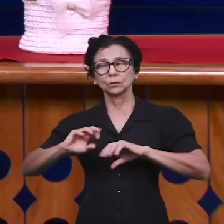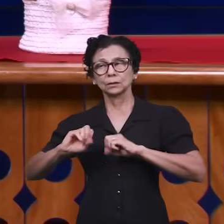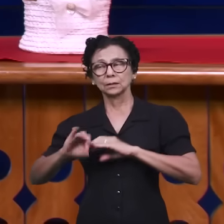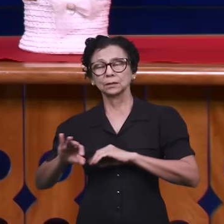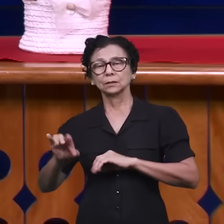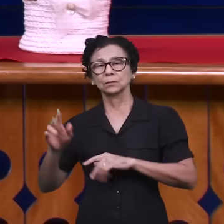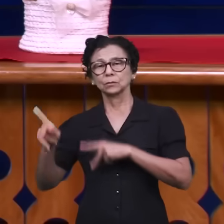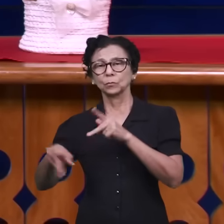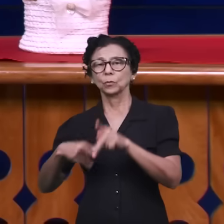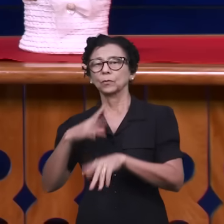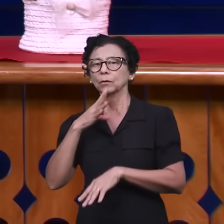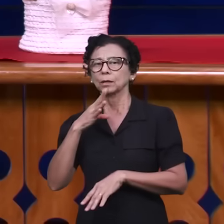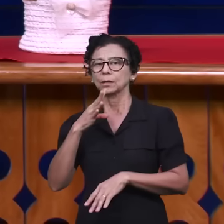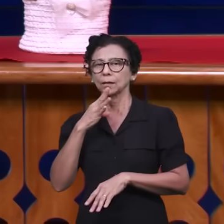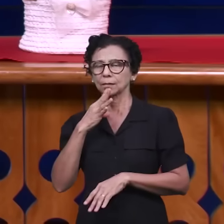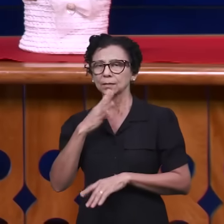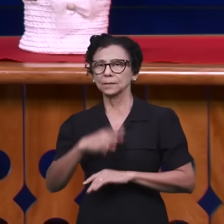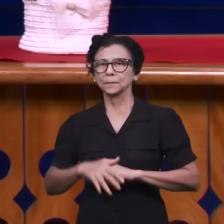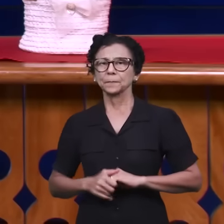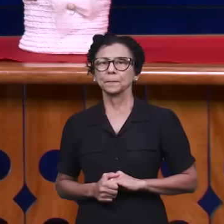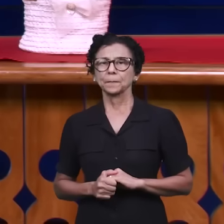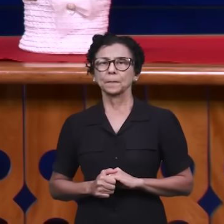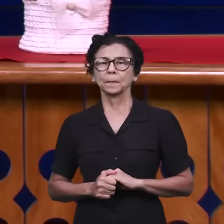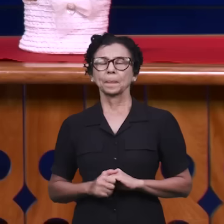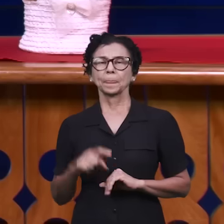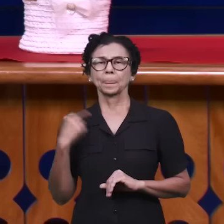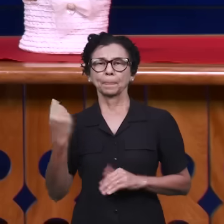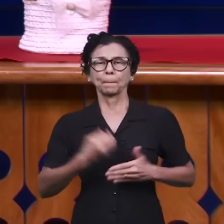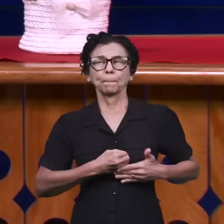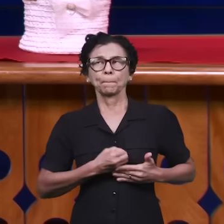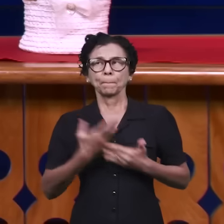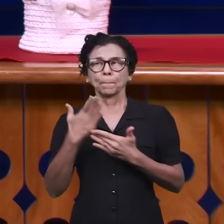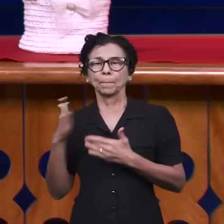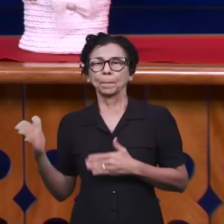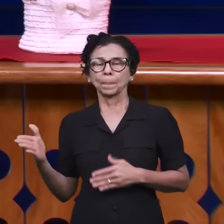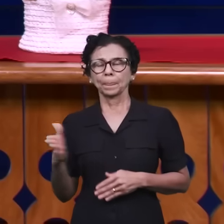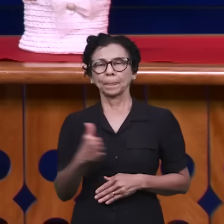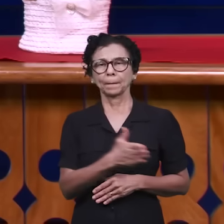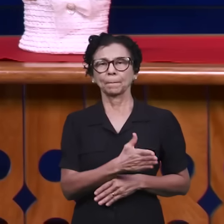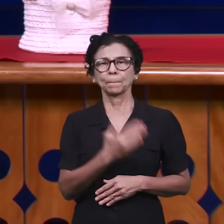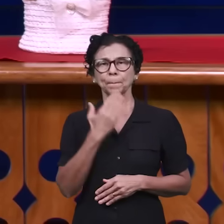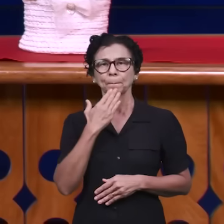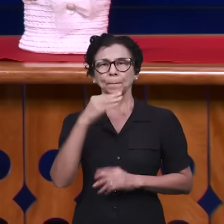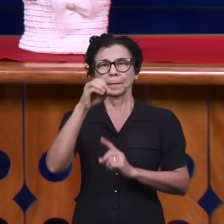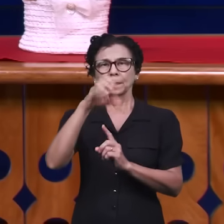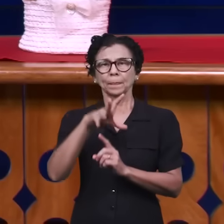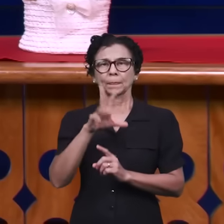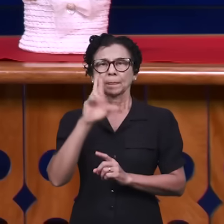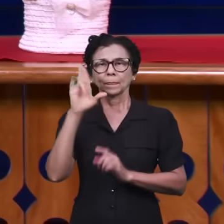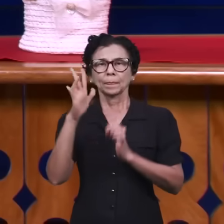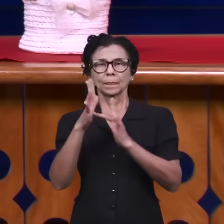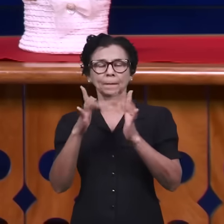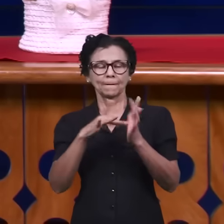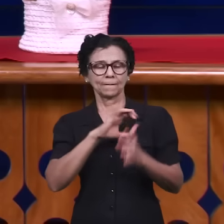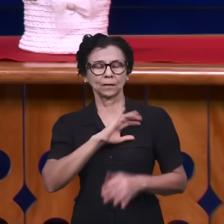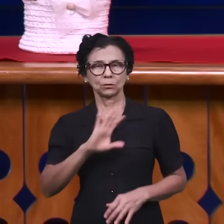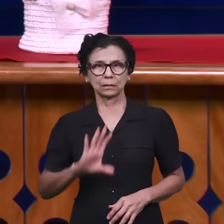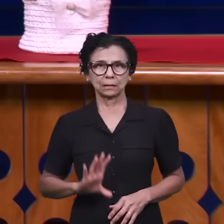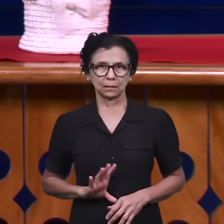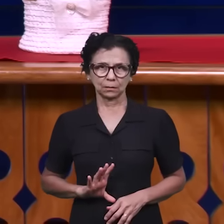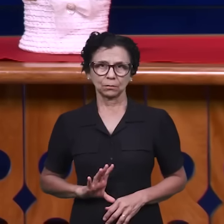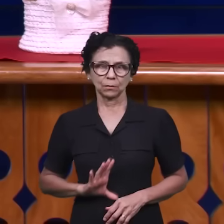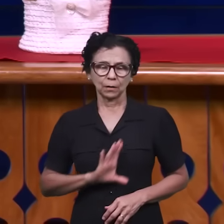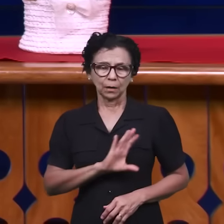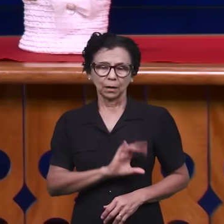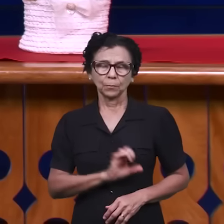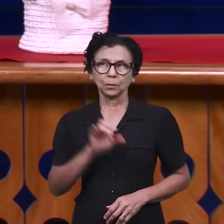seu ensinamento. Colocamos diante de ti as nossas vidas e pedimos ainda que a graça do nosso Senhor